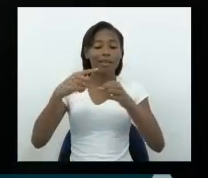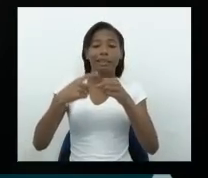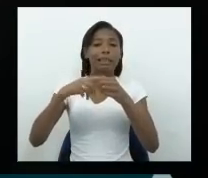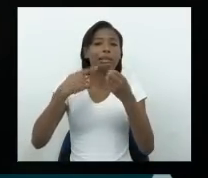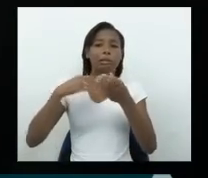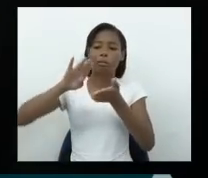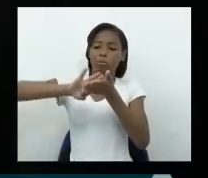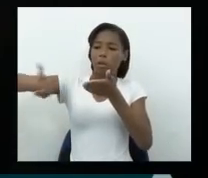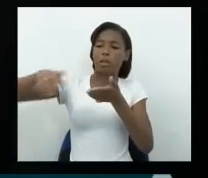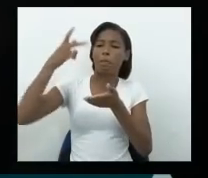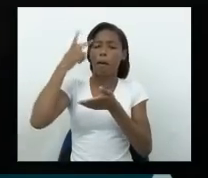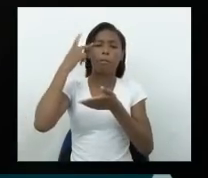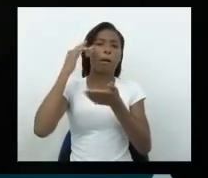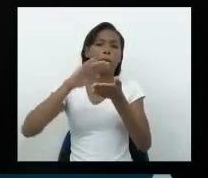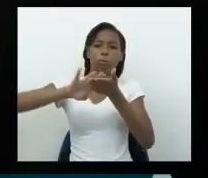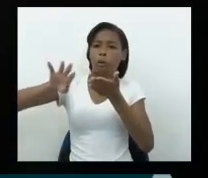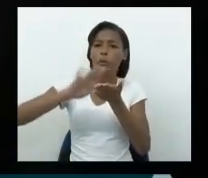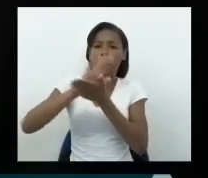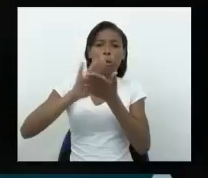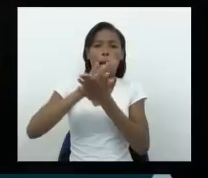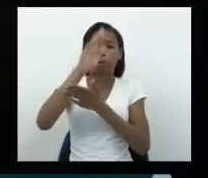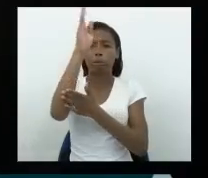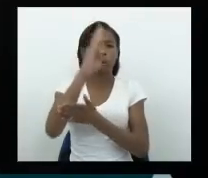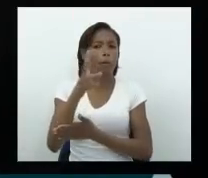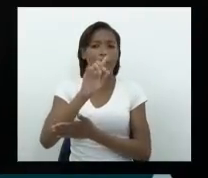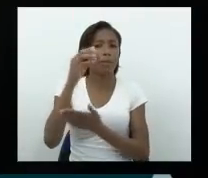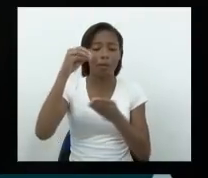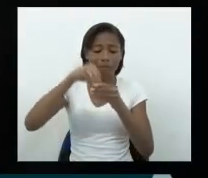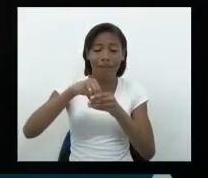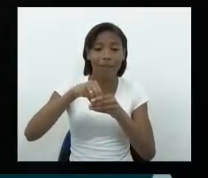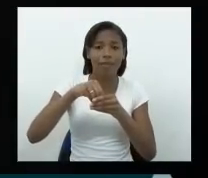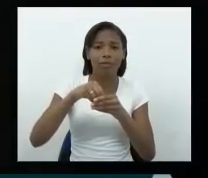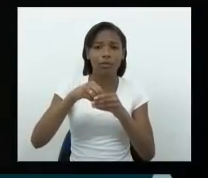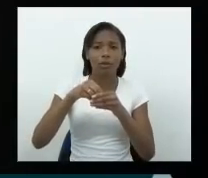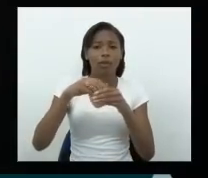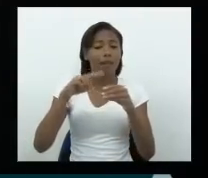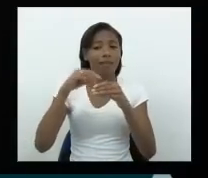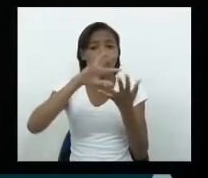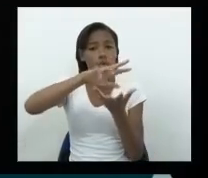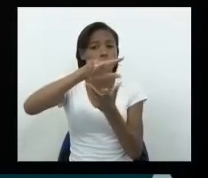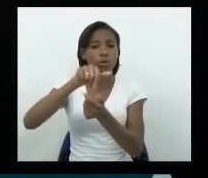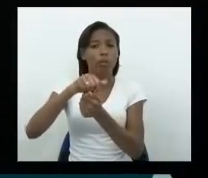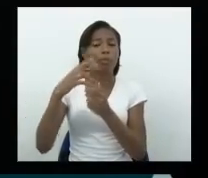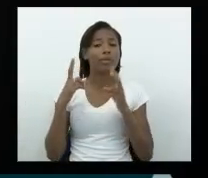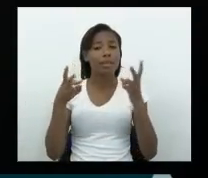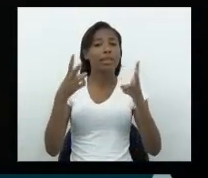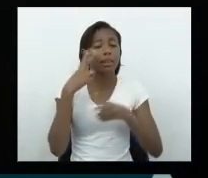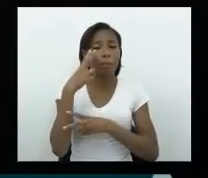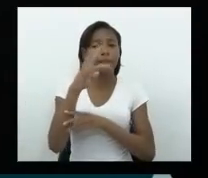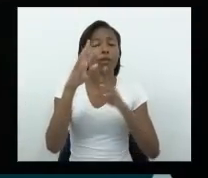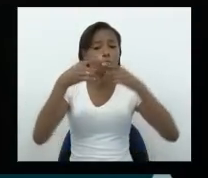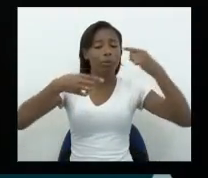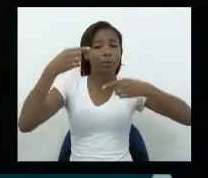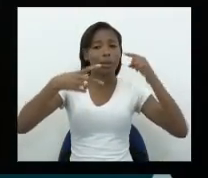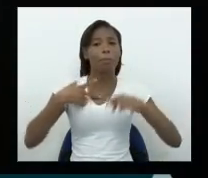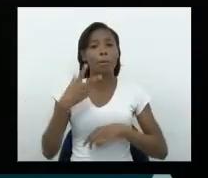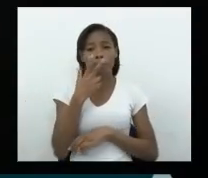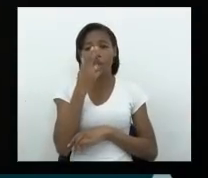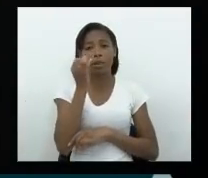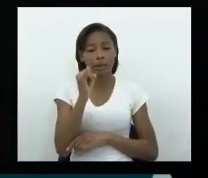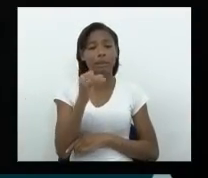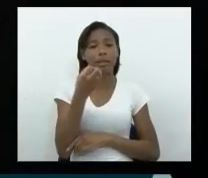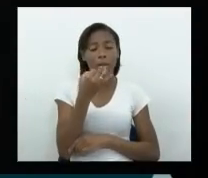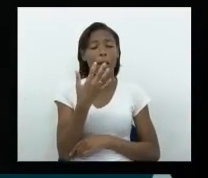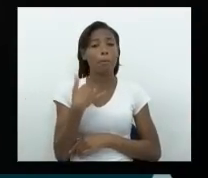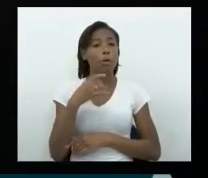Paulo, não está fora do Brasil, não está fora do mundo. A cidade participa dessas coisas todas e para isso eu acho que acabou